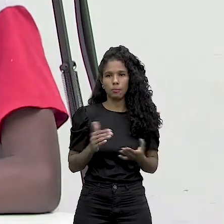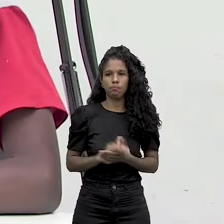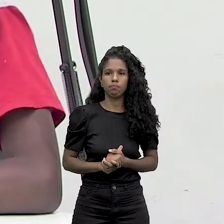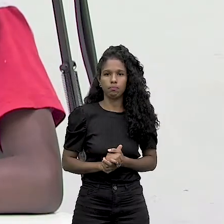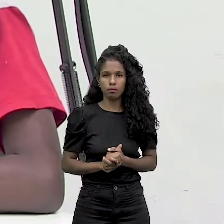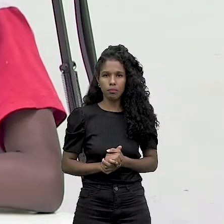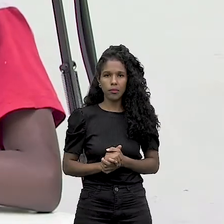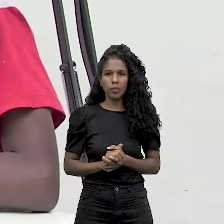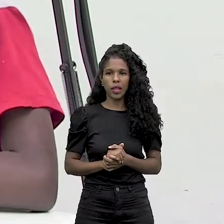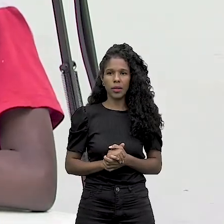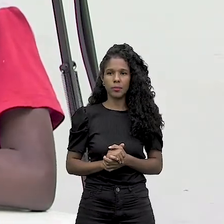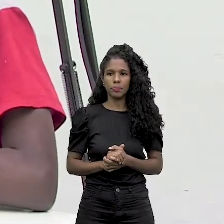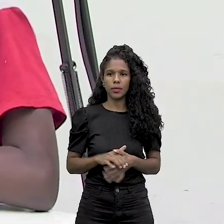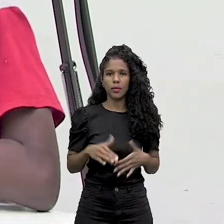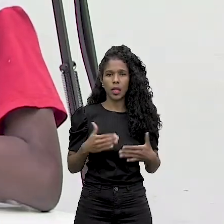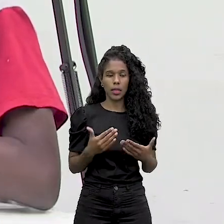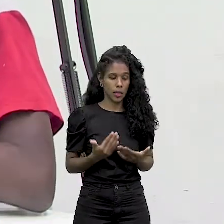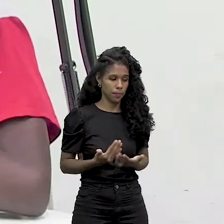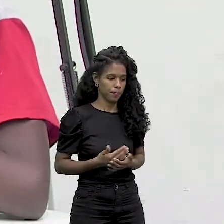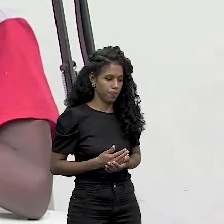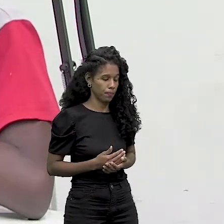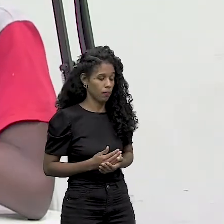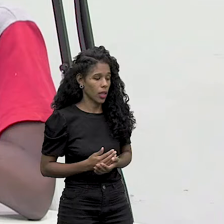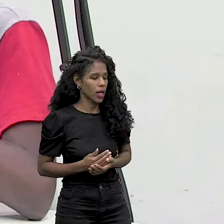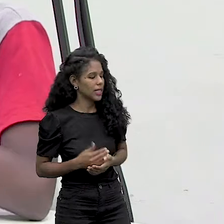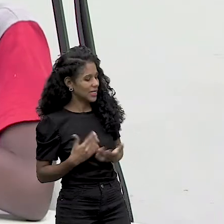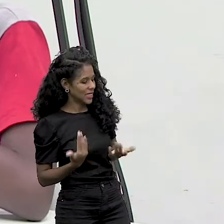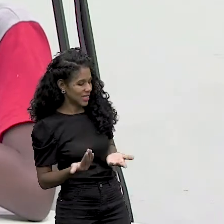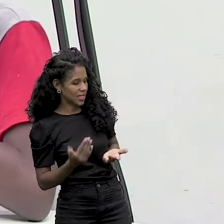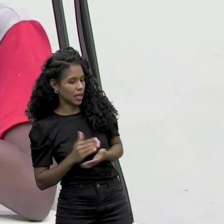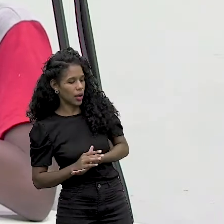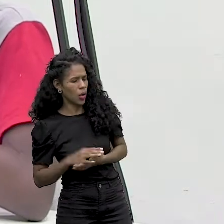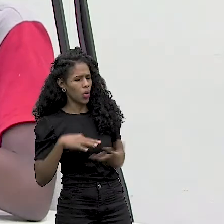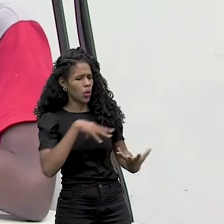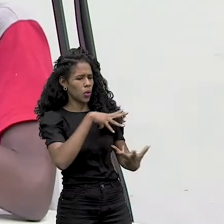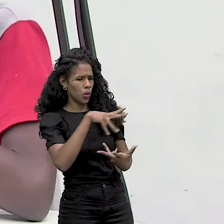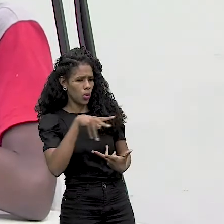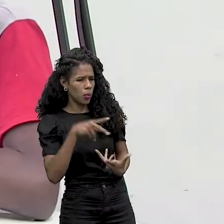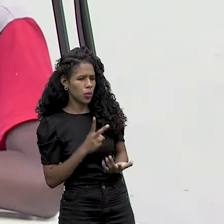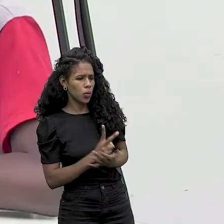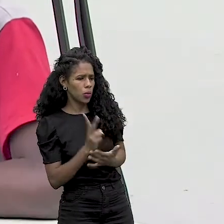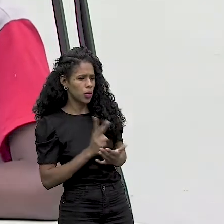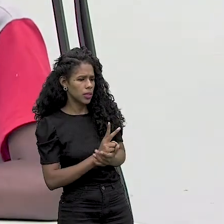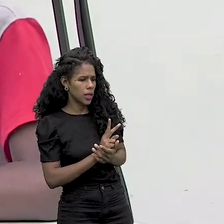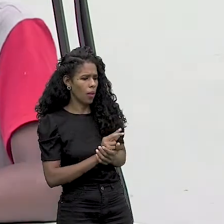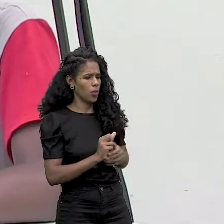mundo, a gente pode dizer que o mundo ele vai se modernizando por causa da